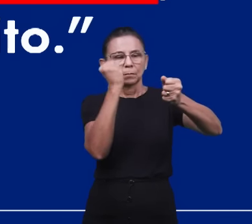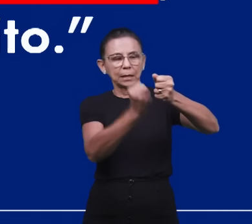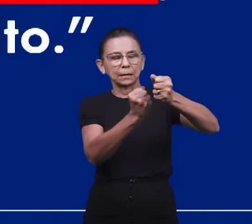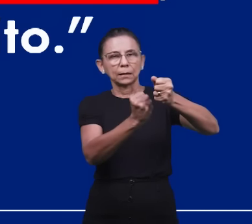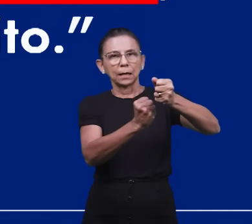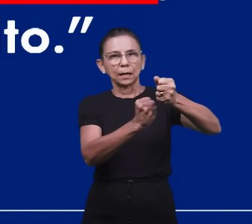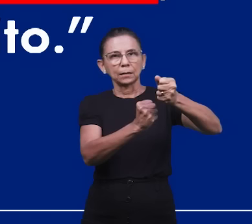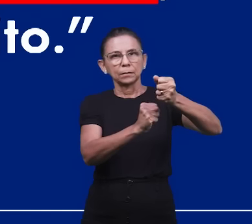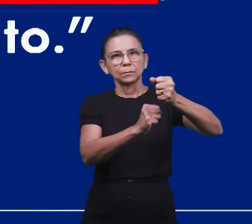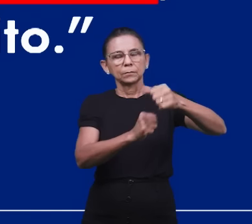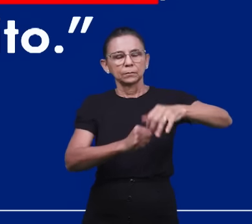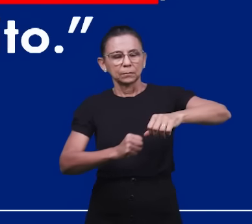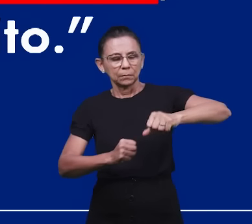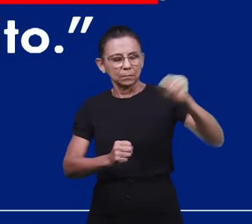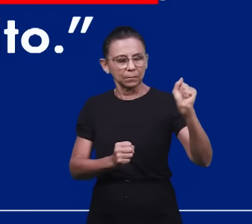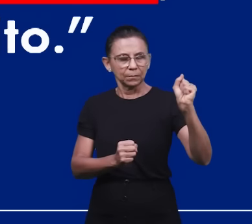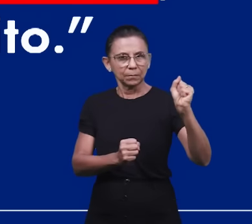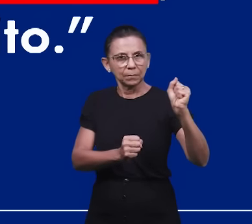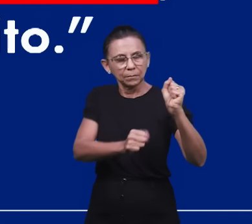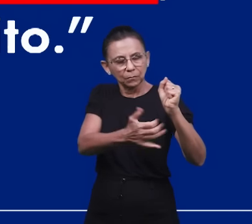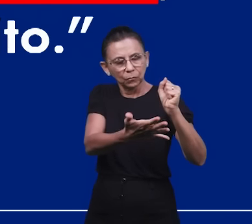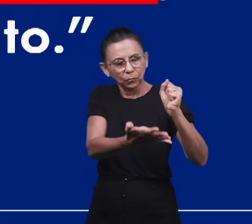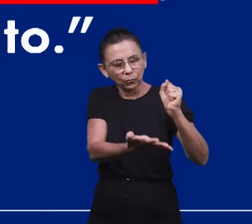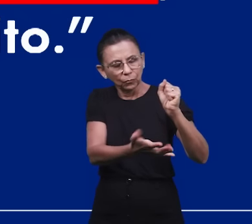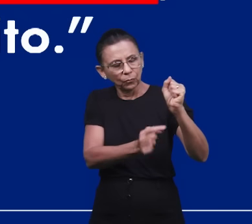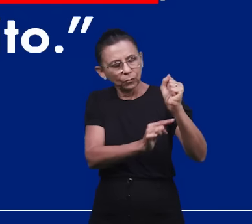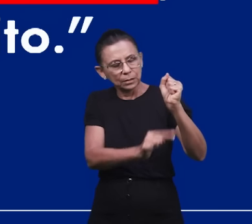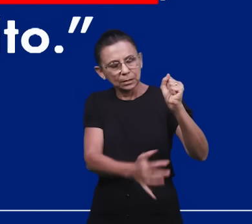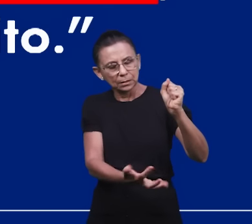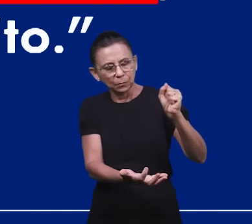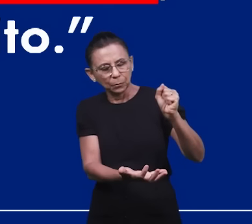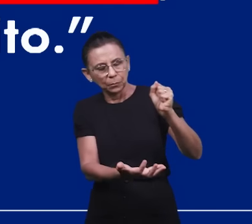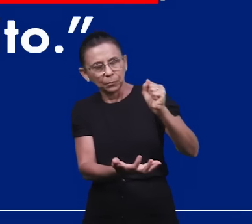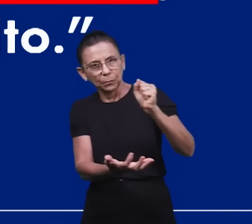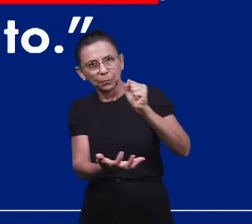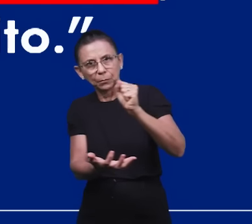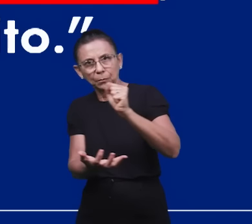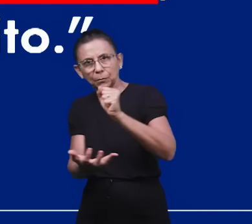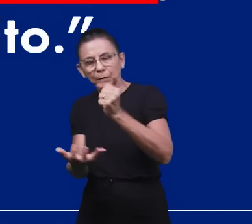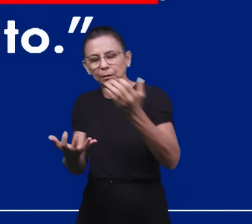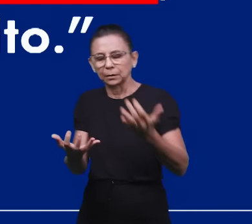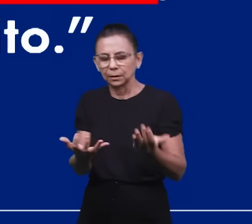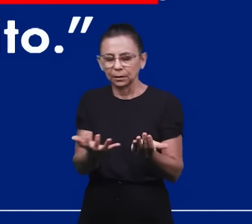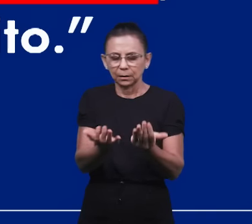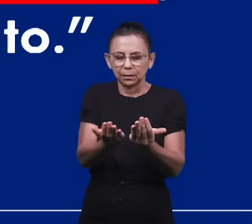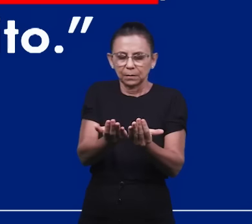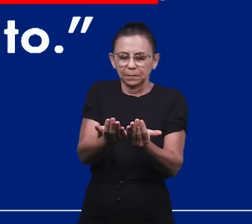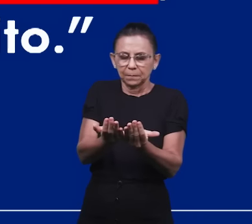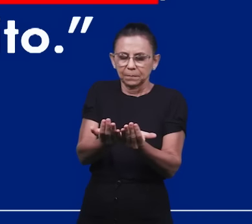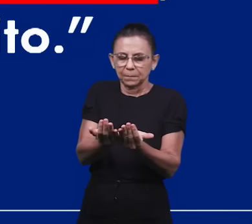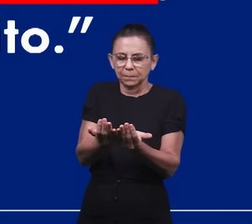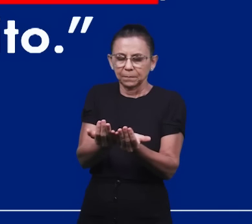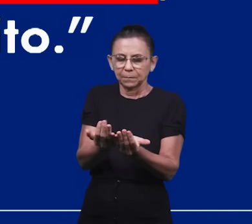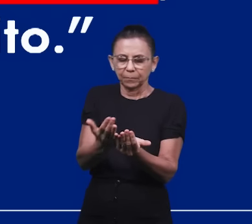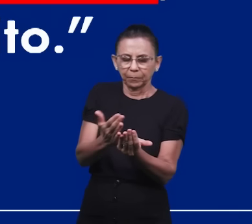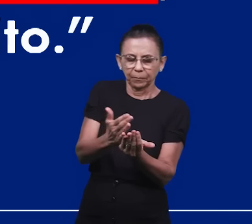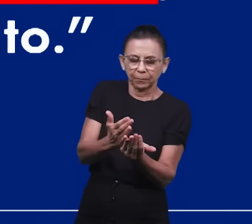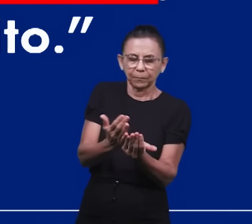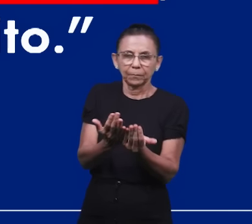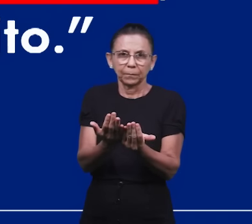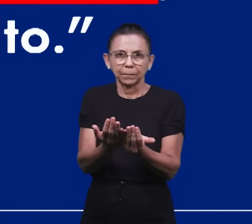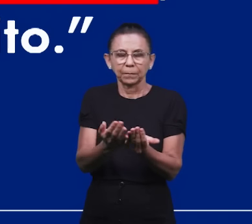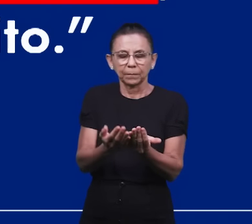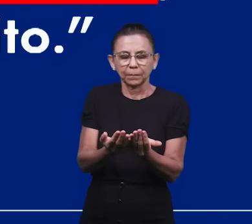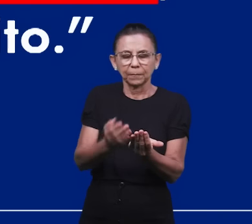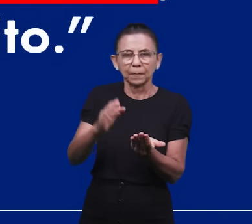vendo eu sangue passarei por cima de vós e não haverá entre vós praga de mortandade